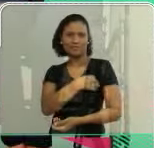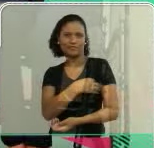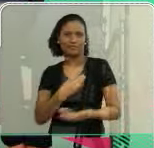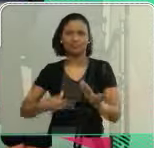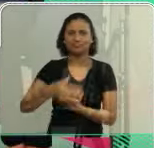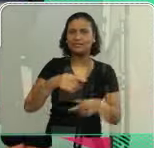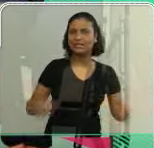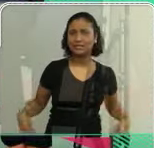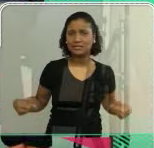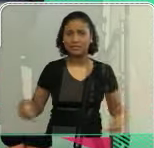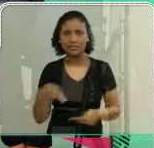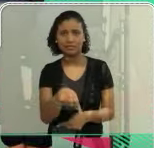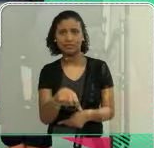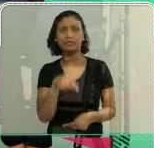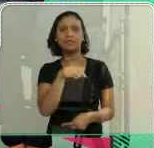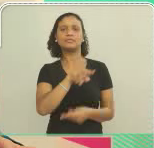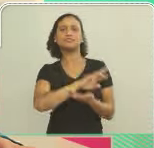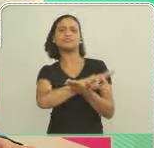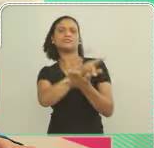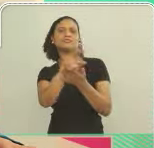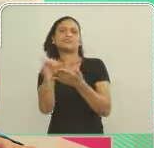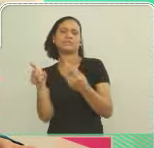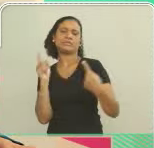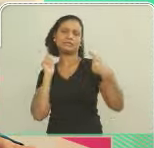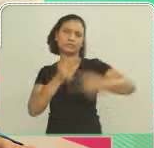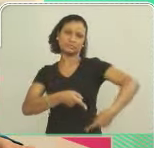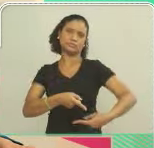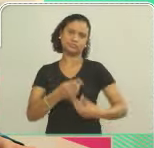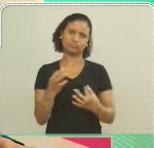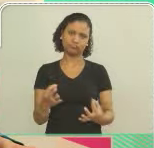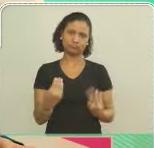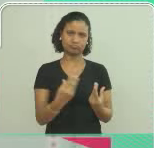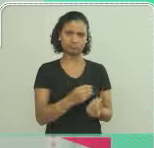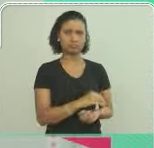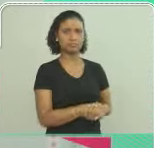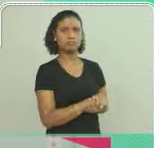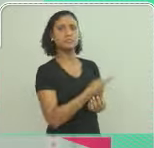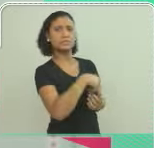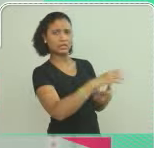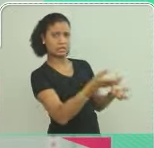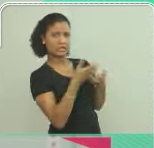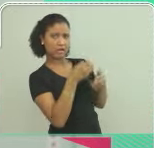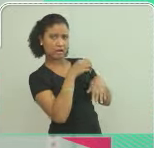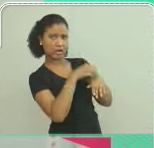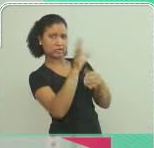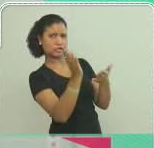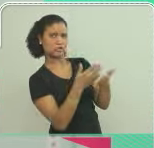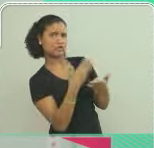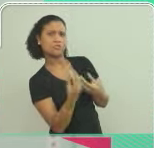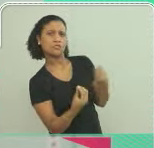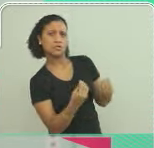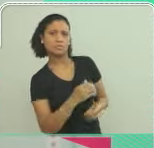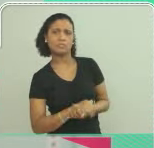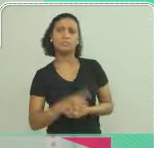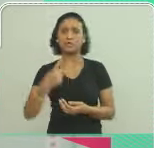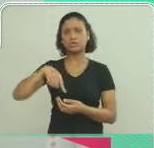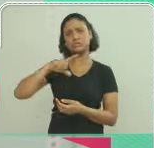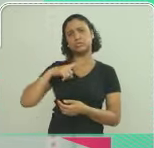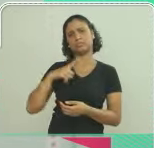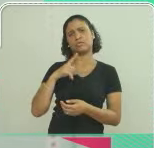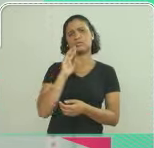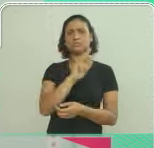são várias, mas tem desafios? Muitos. Quem quiser adquirir o livro, como pode fazer? A gente tem um site disponível, Ju, que é o